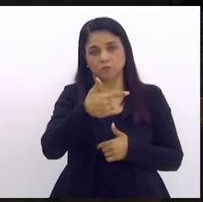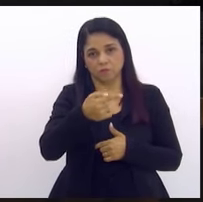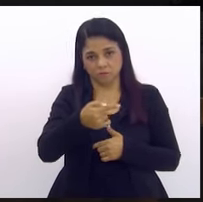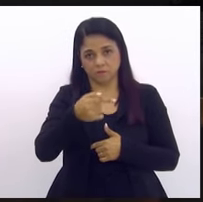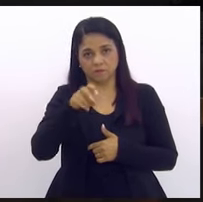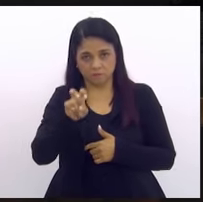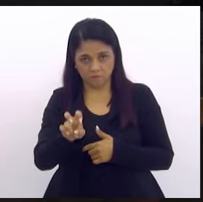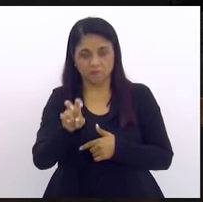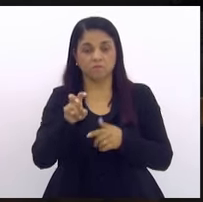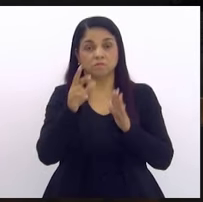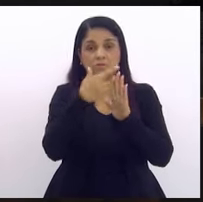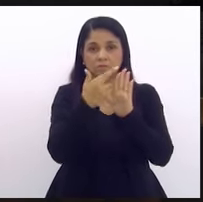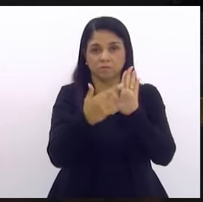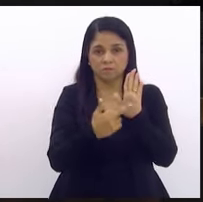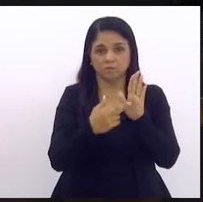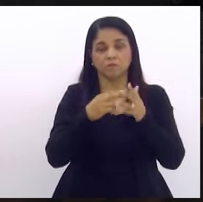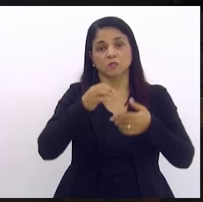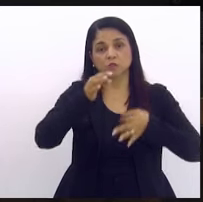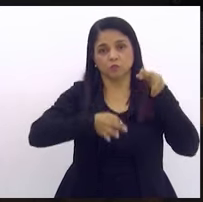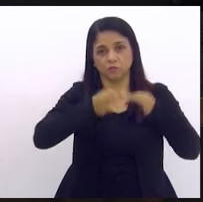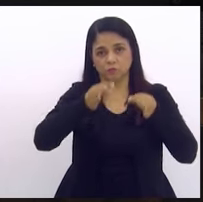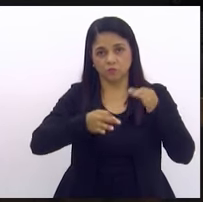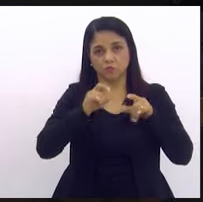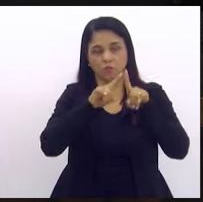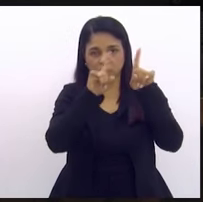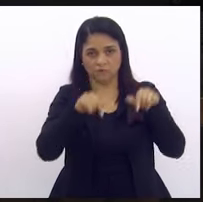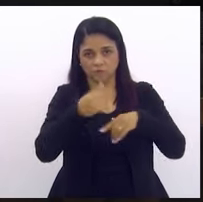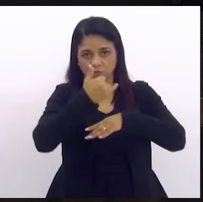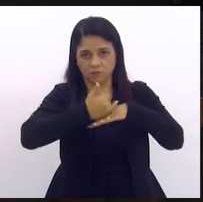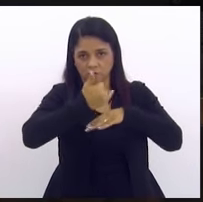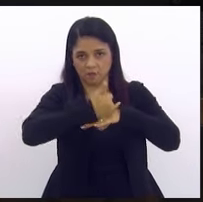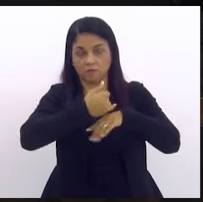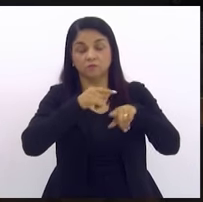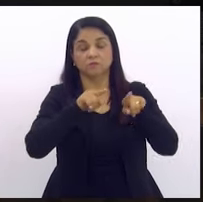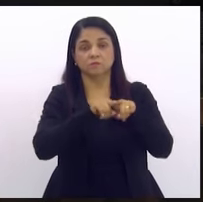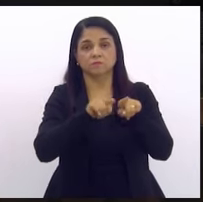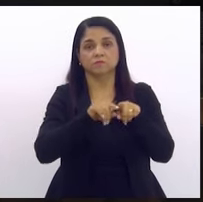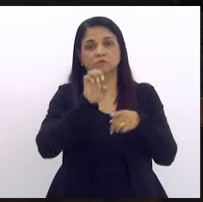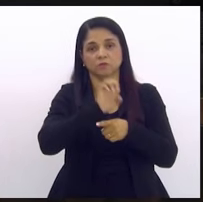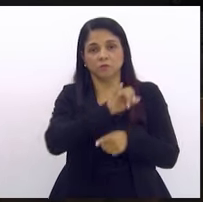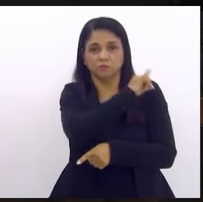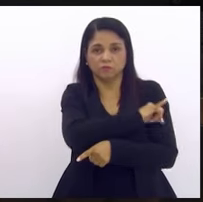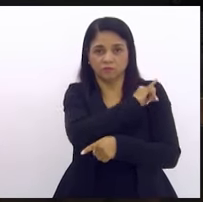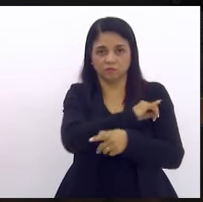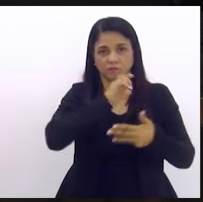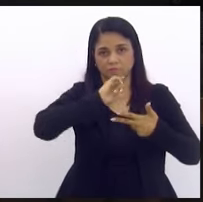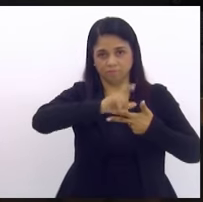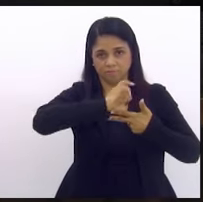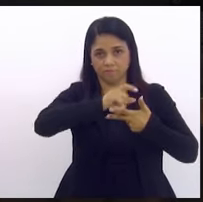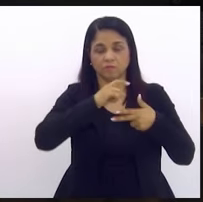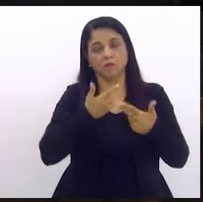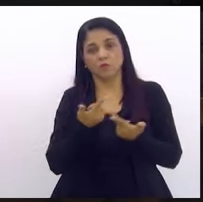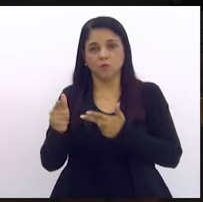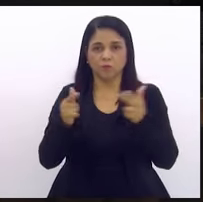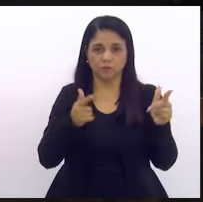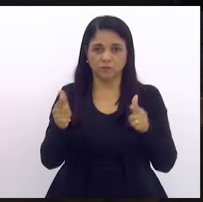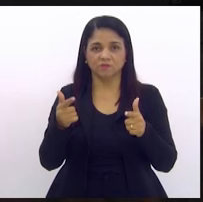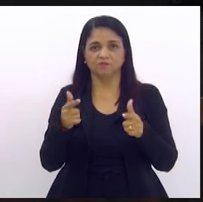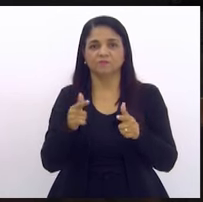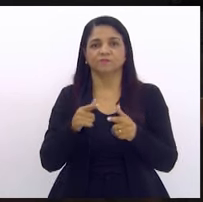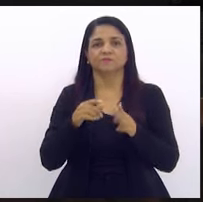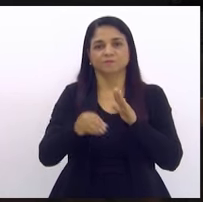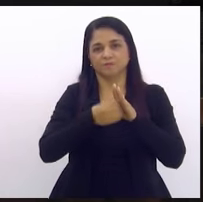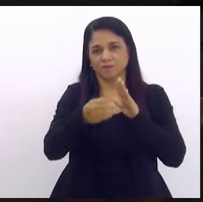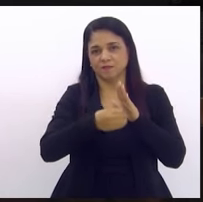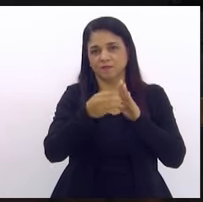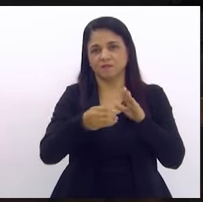jurídico peculiar aos funcionários civis do Serviço Policial do Poder Executivo do Rio de Janeiro e dá outras providências, pendendo